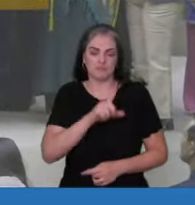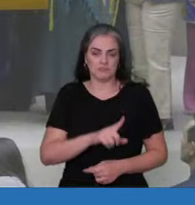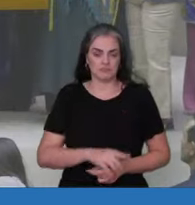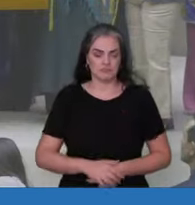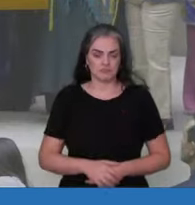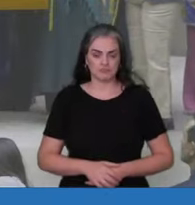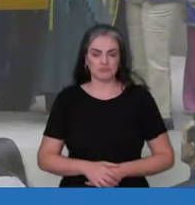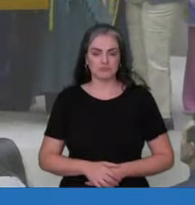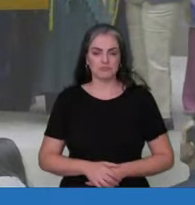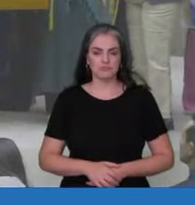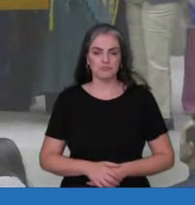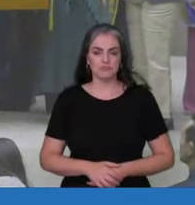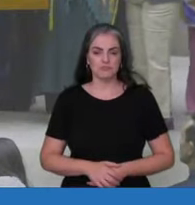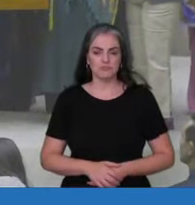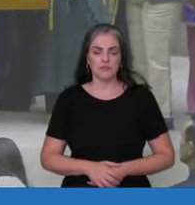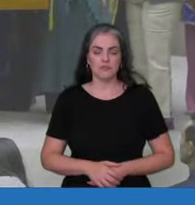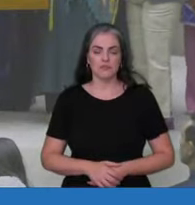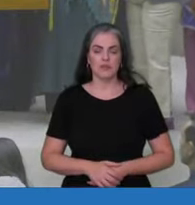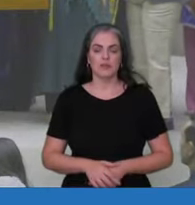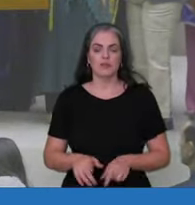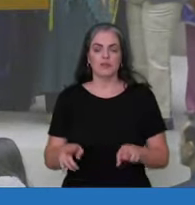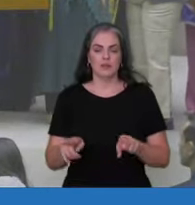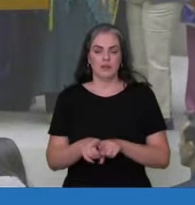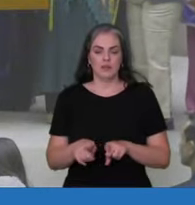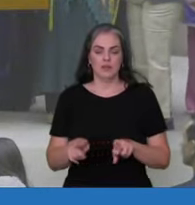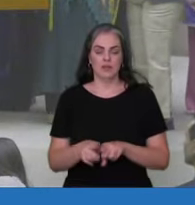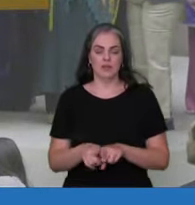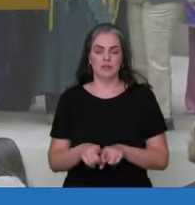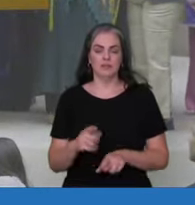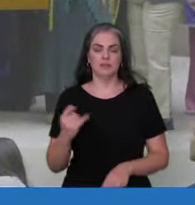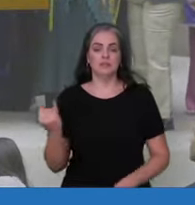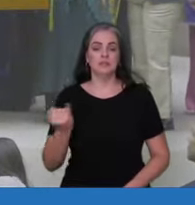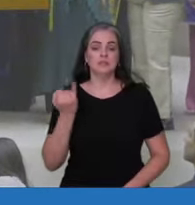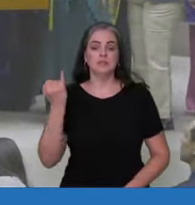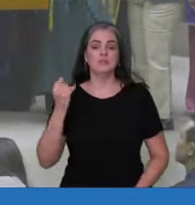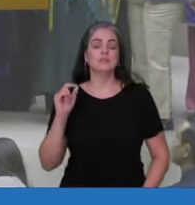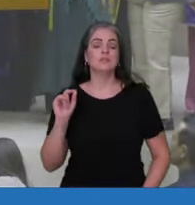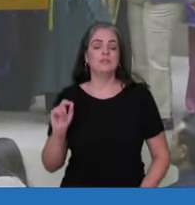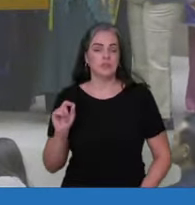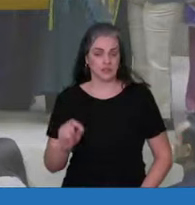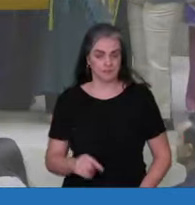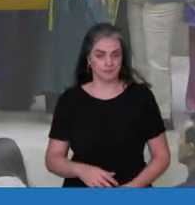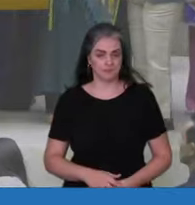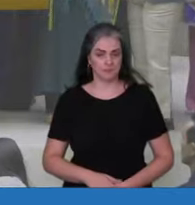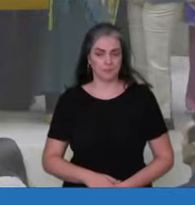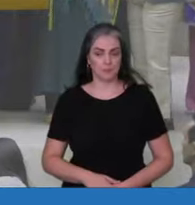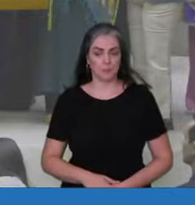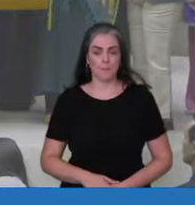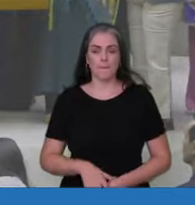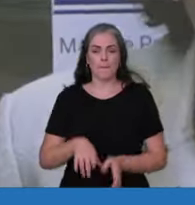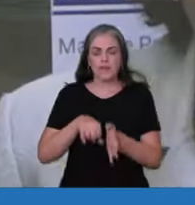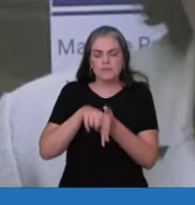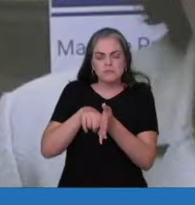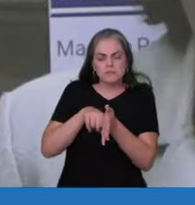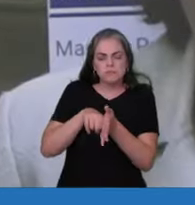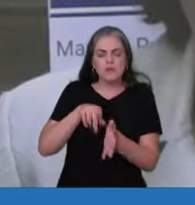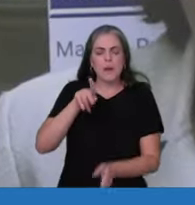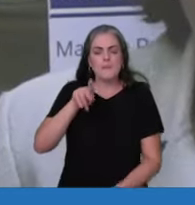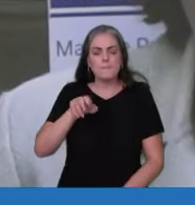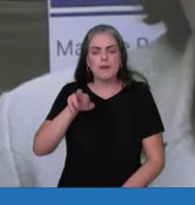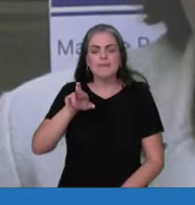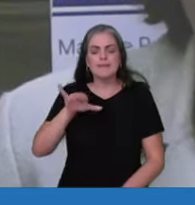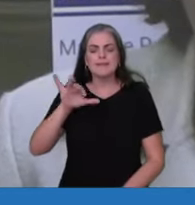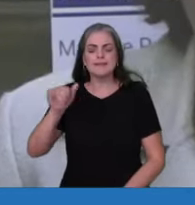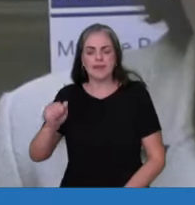também, deputada Talíria, que a desvinculação da perícia oficial de natureza